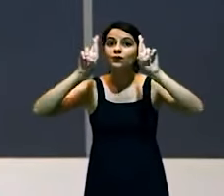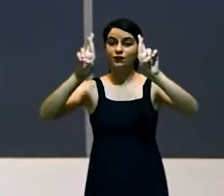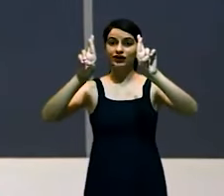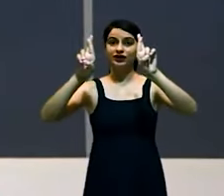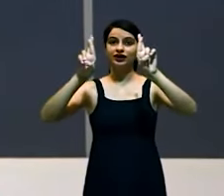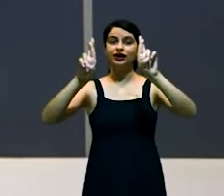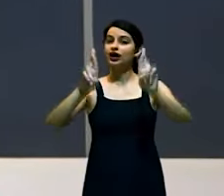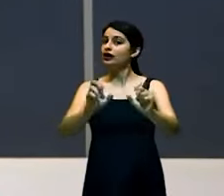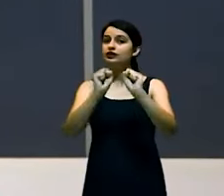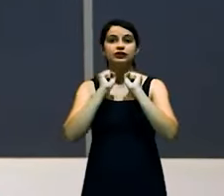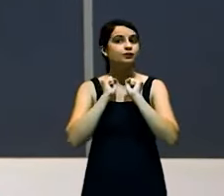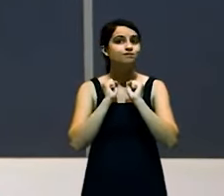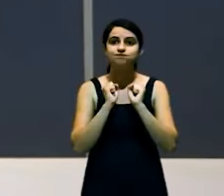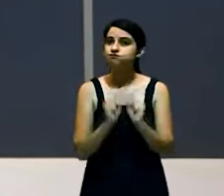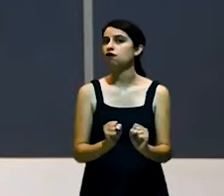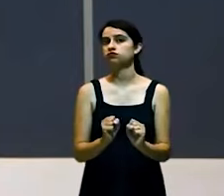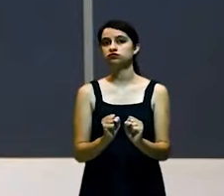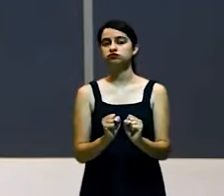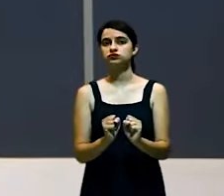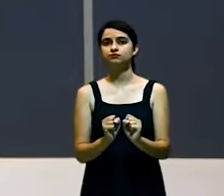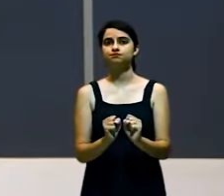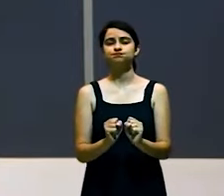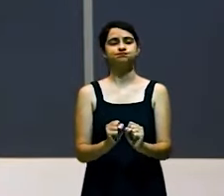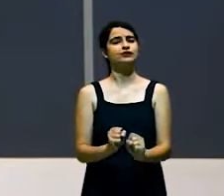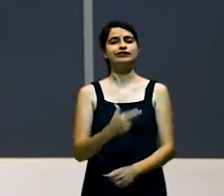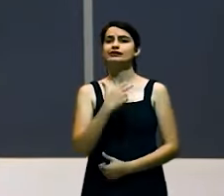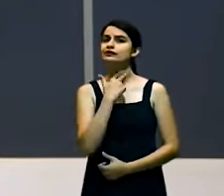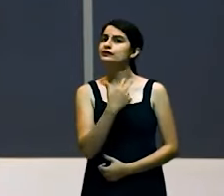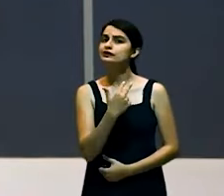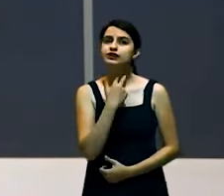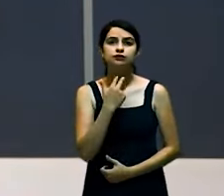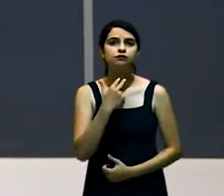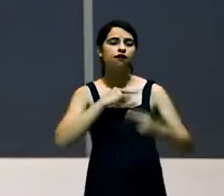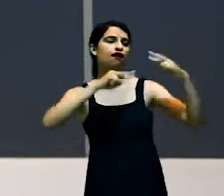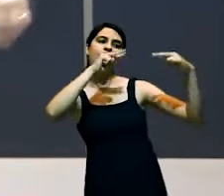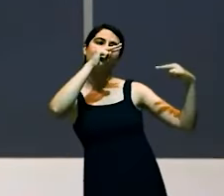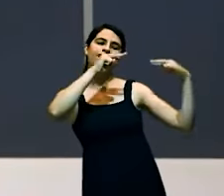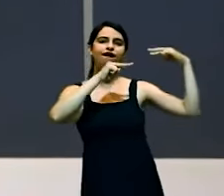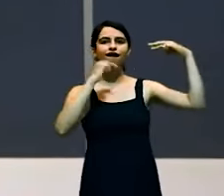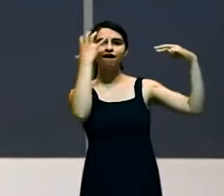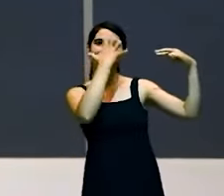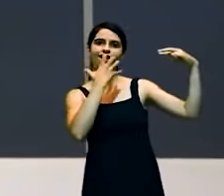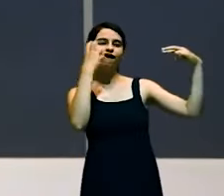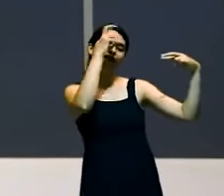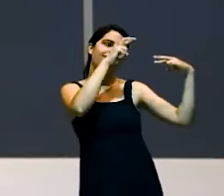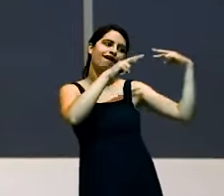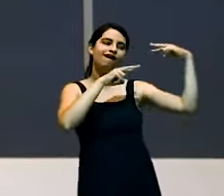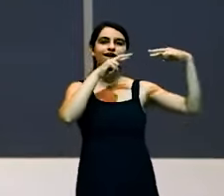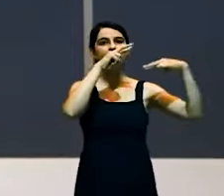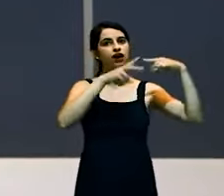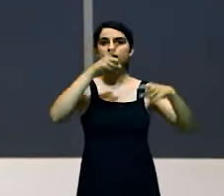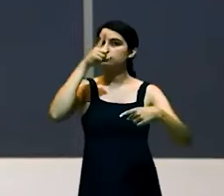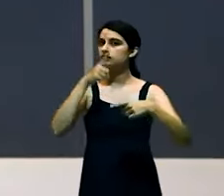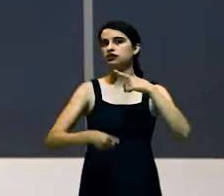Não cabe isso, não precisa disso. Não, isso não